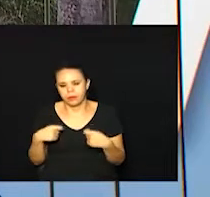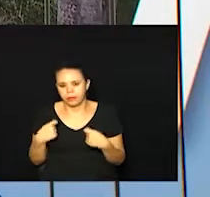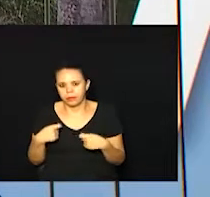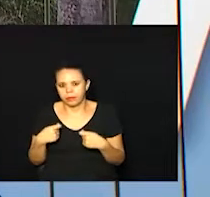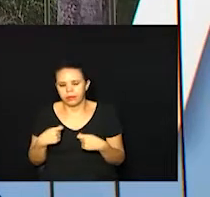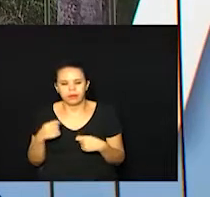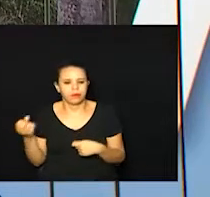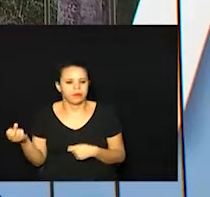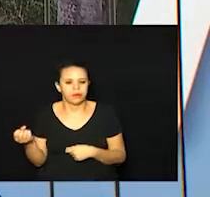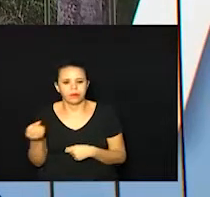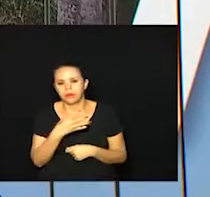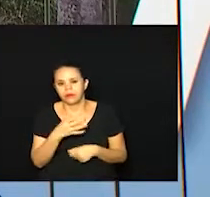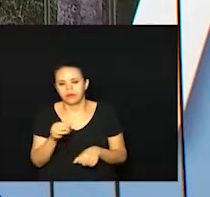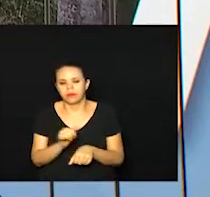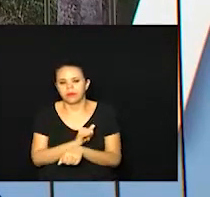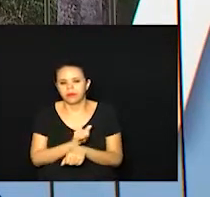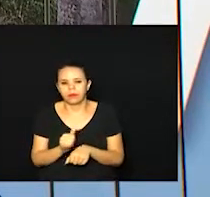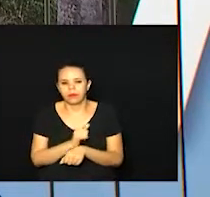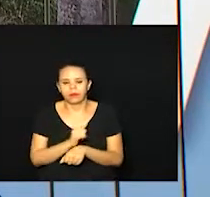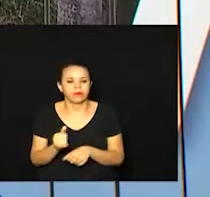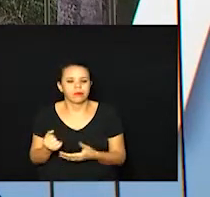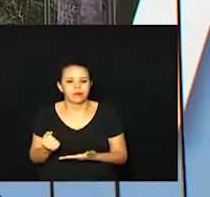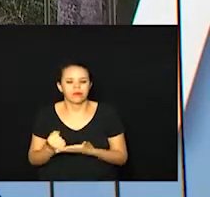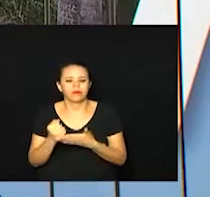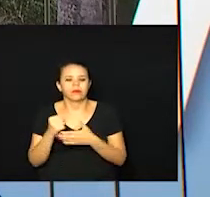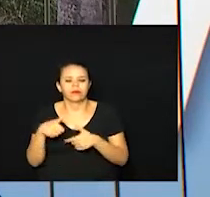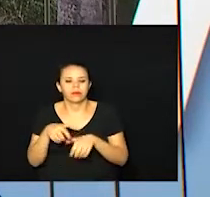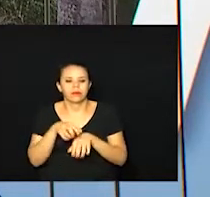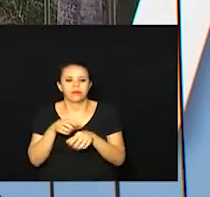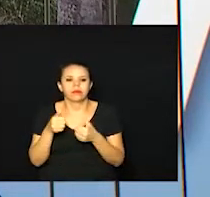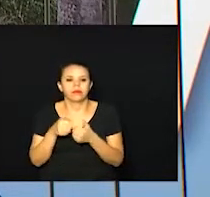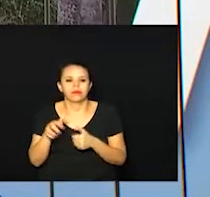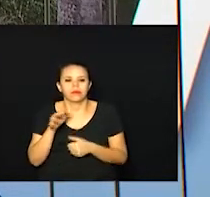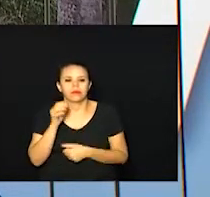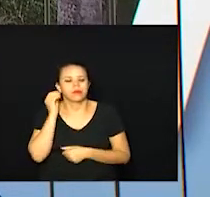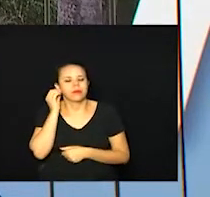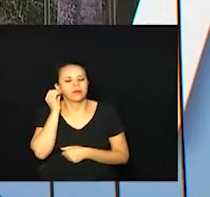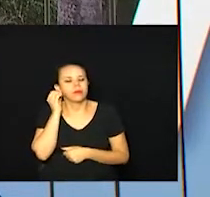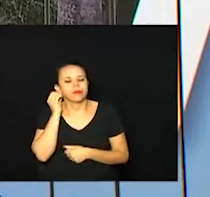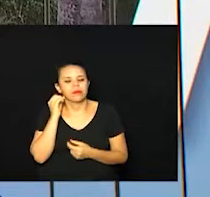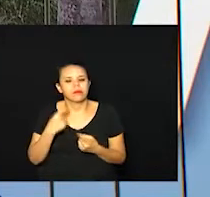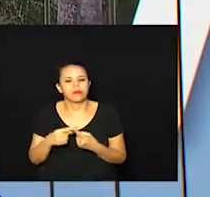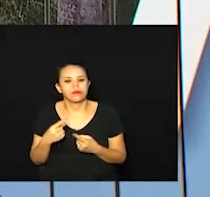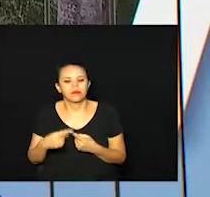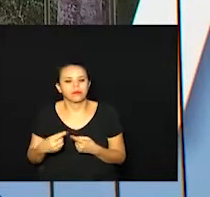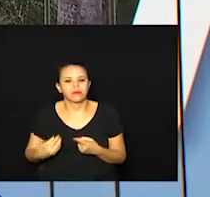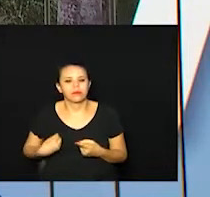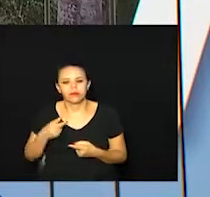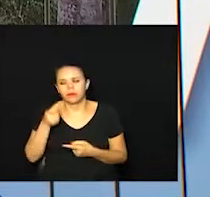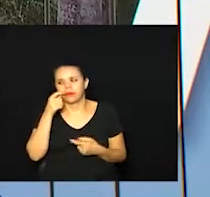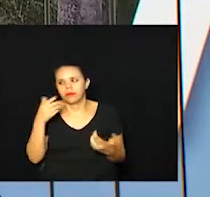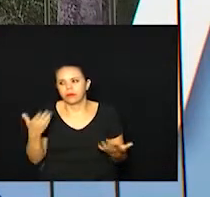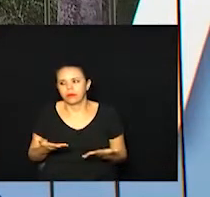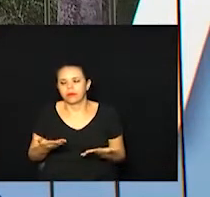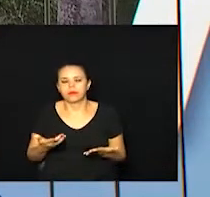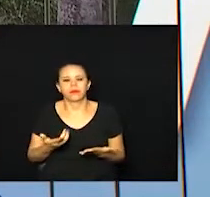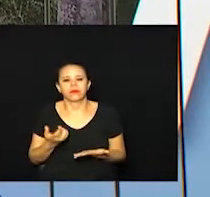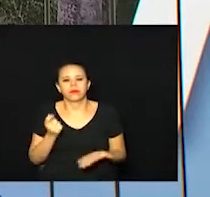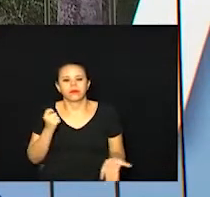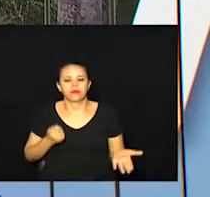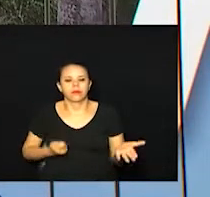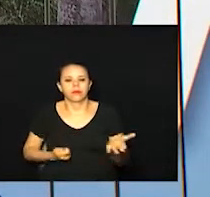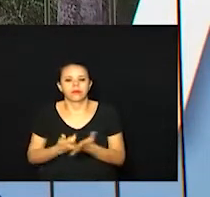buscar uma nova forma de financiamento do transporte, né? Porque esse que nós estamos vivendo de remunerar